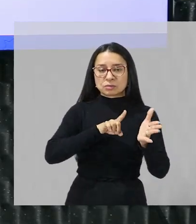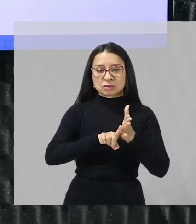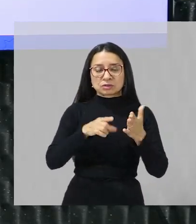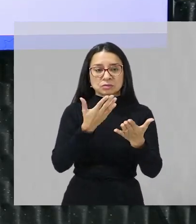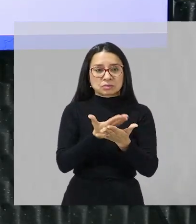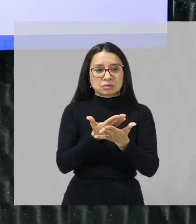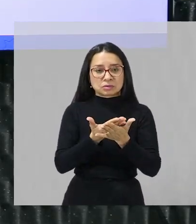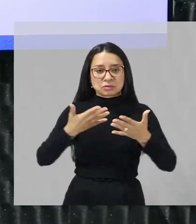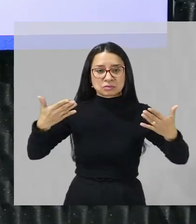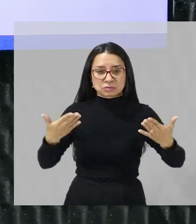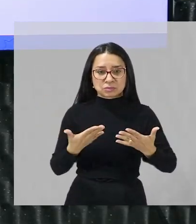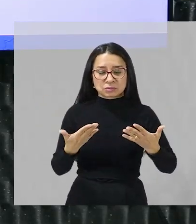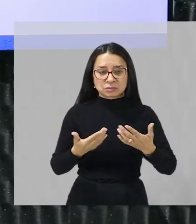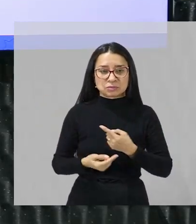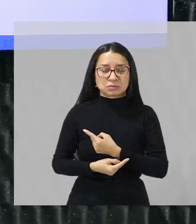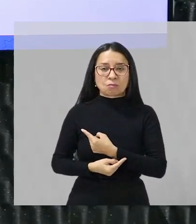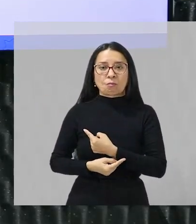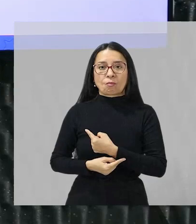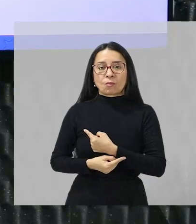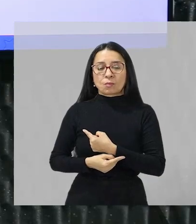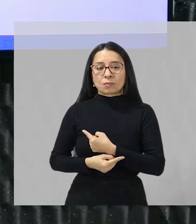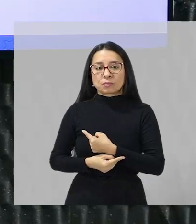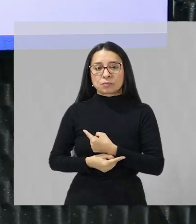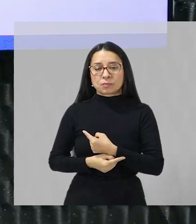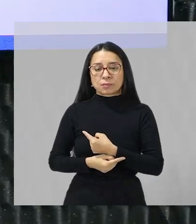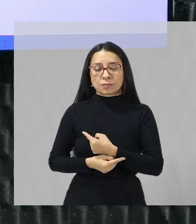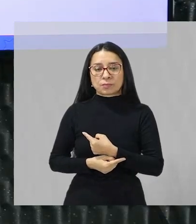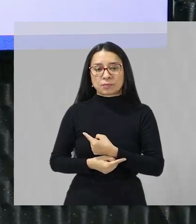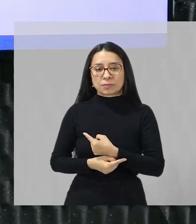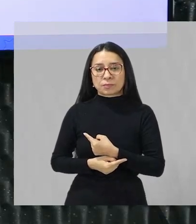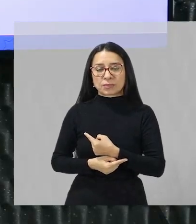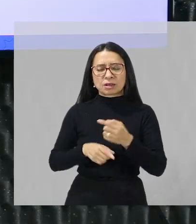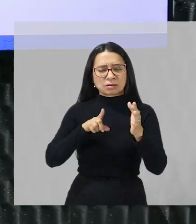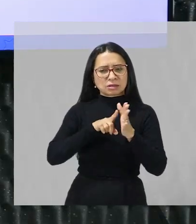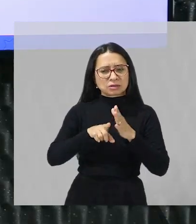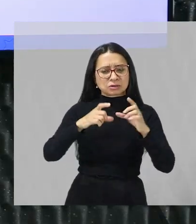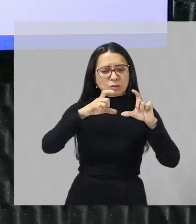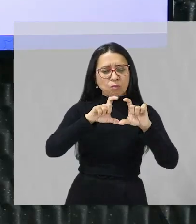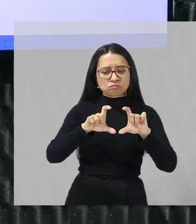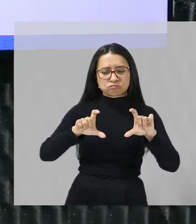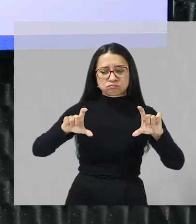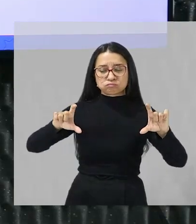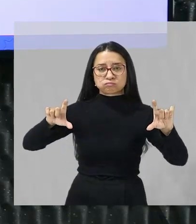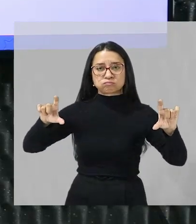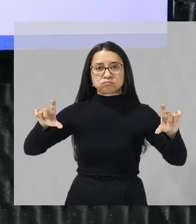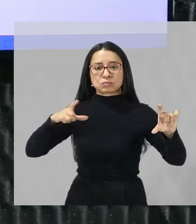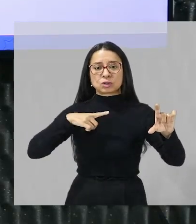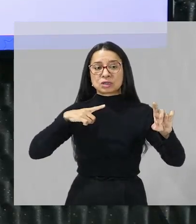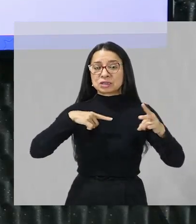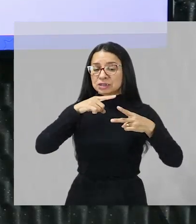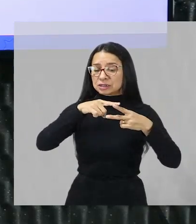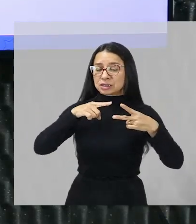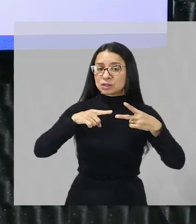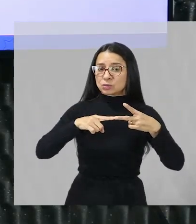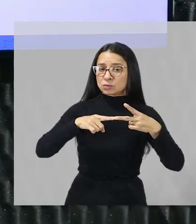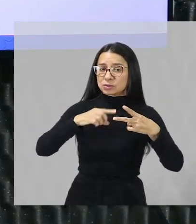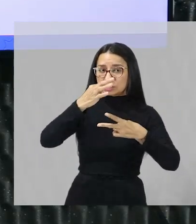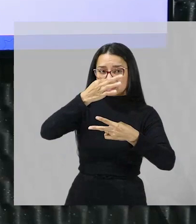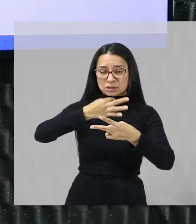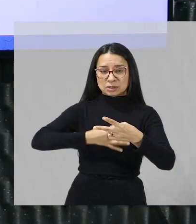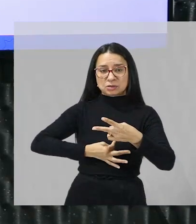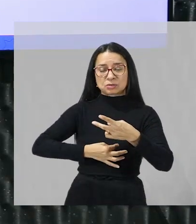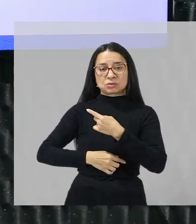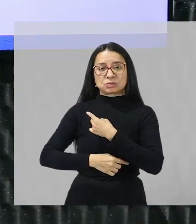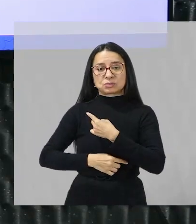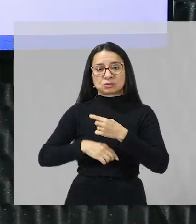hoje. A quarta questão é uma questão também grande. Ela é uma questão que caiu na UEMA e que tem 2 citações grandes de texto. E